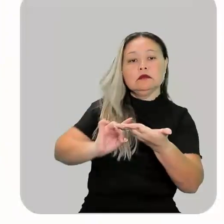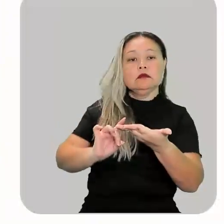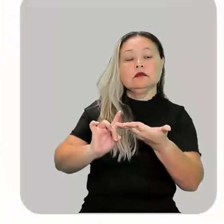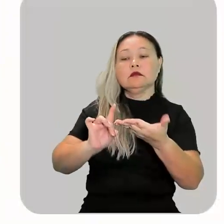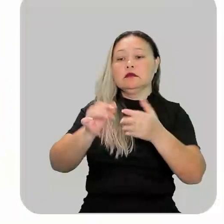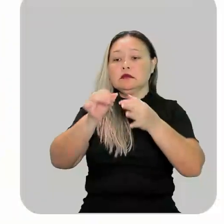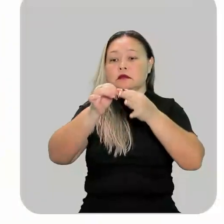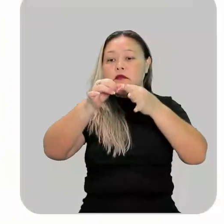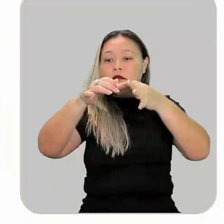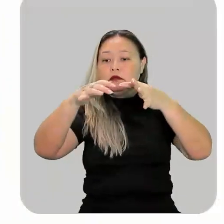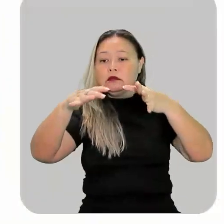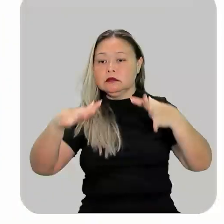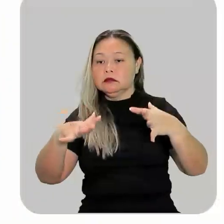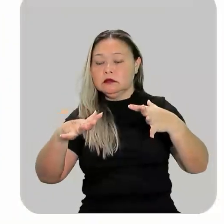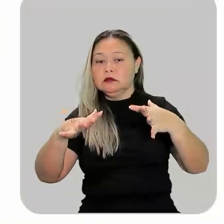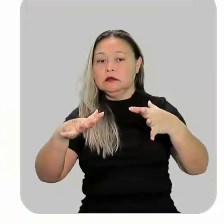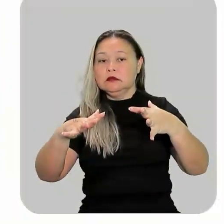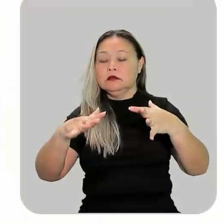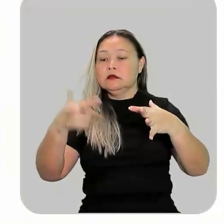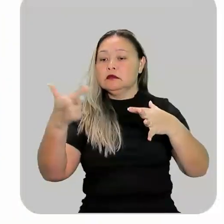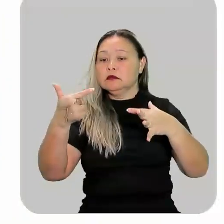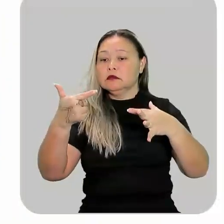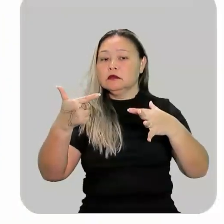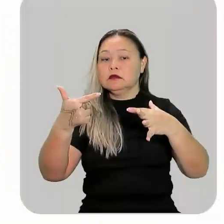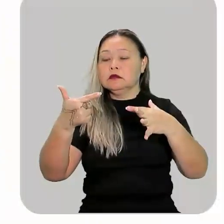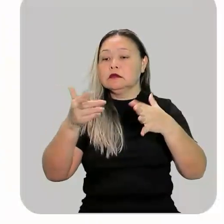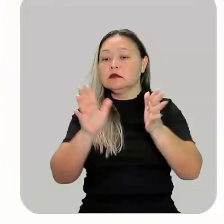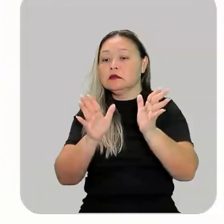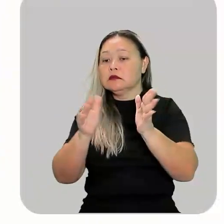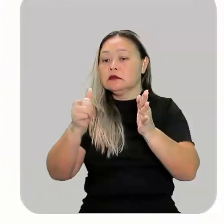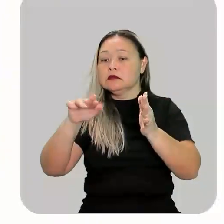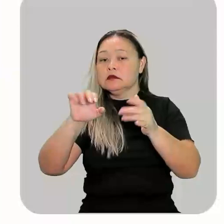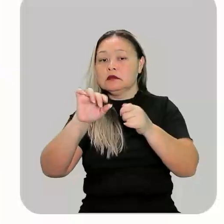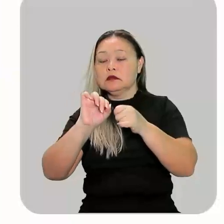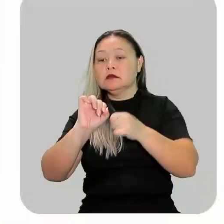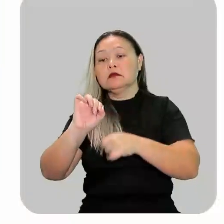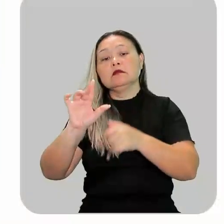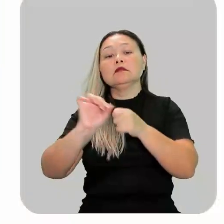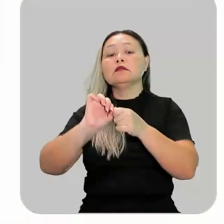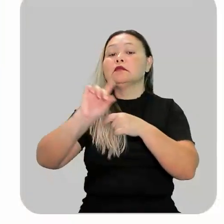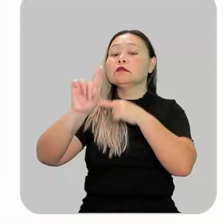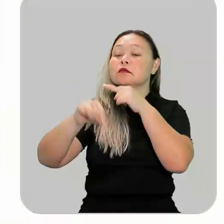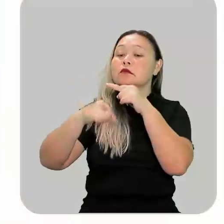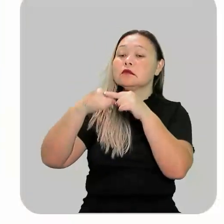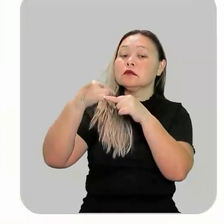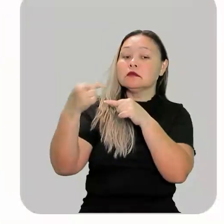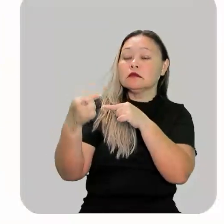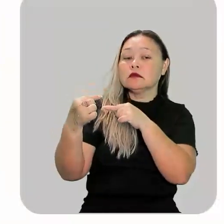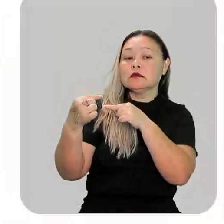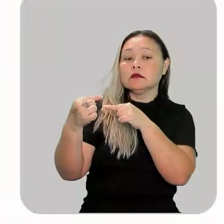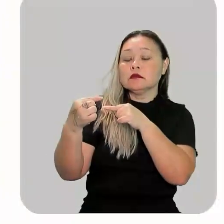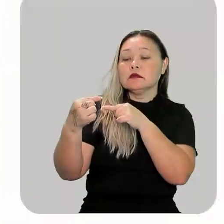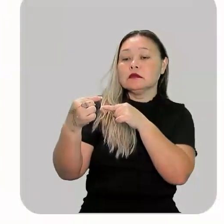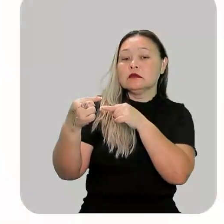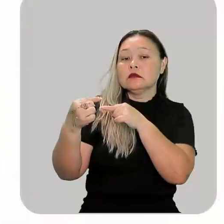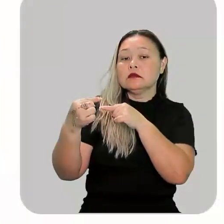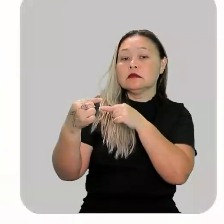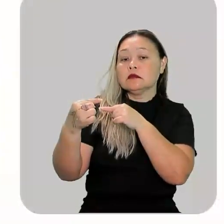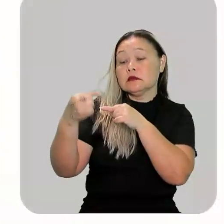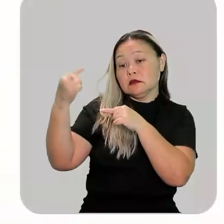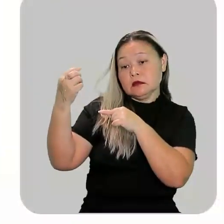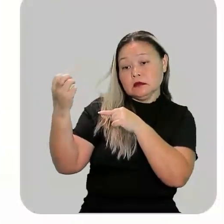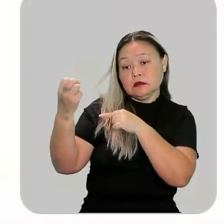de tetraedro. O segundo, né, já é um cubo ou um hexaedro. Isso. Não é? E